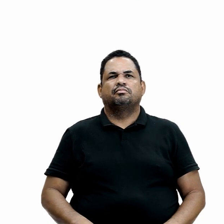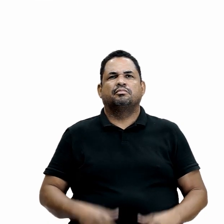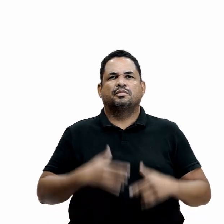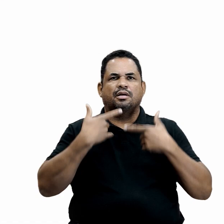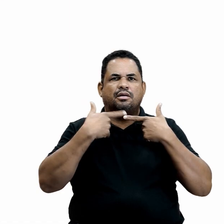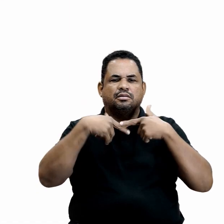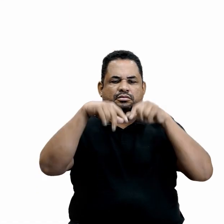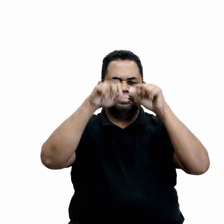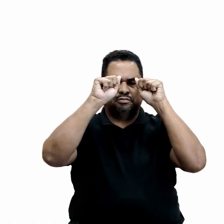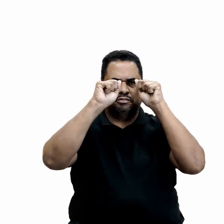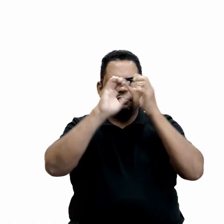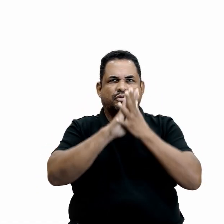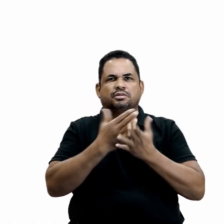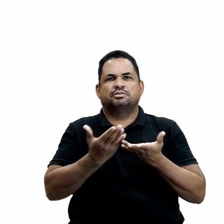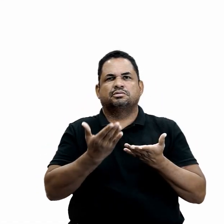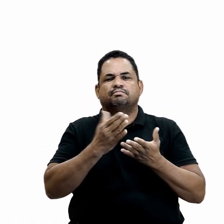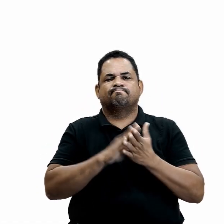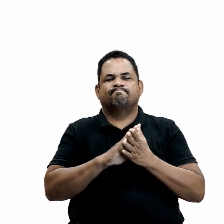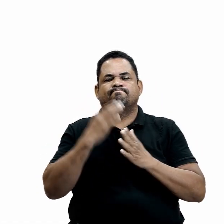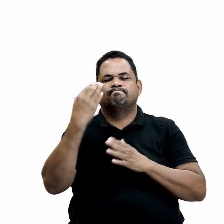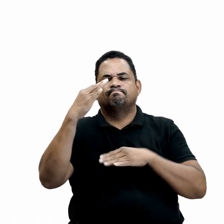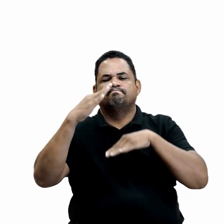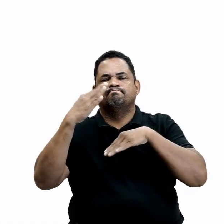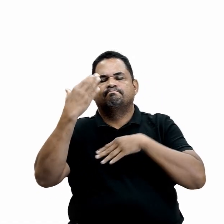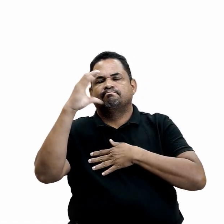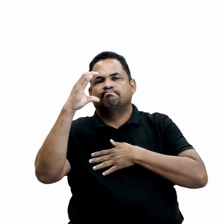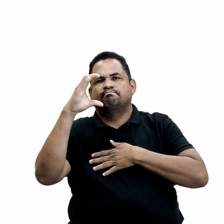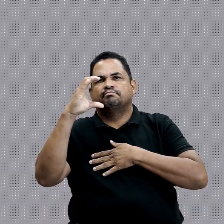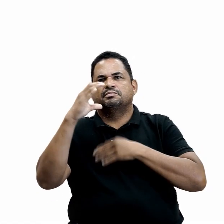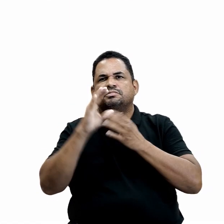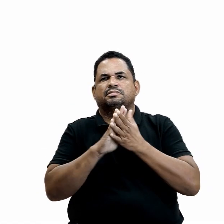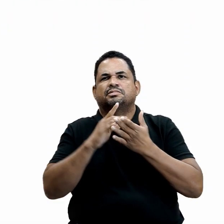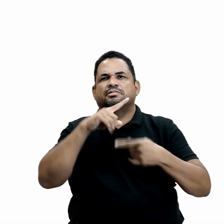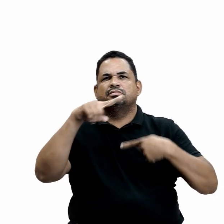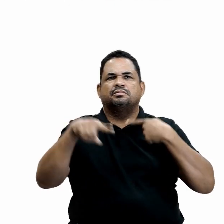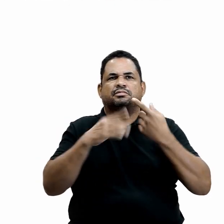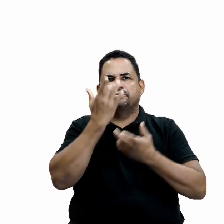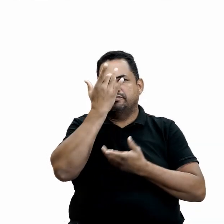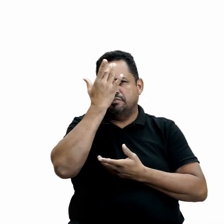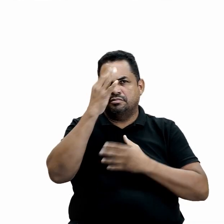linguagem científica tem por objetivo facilitar a